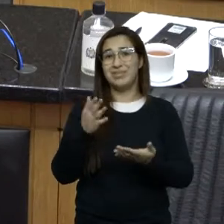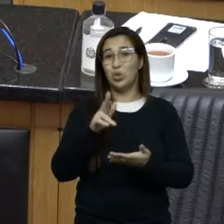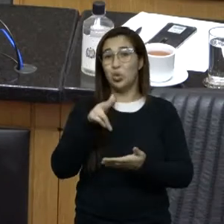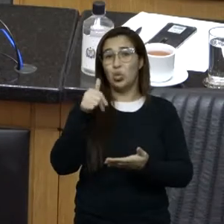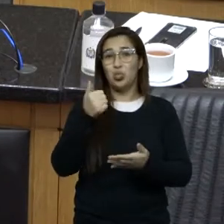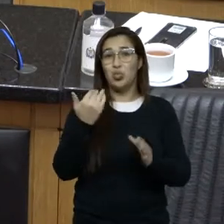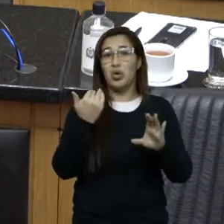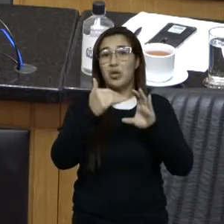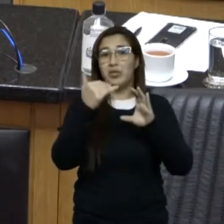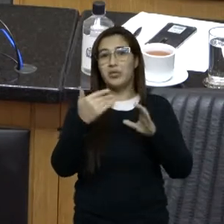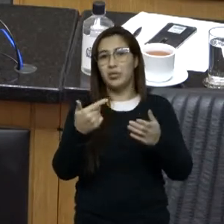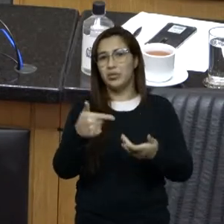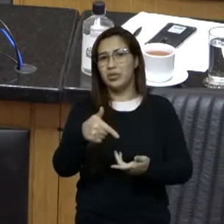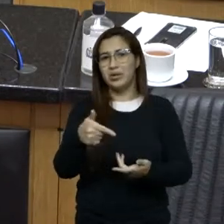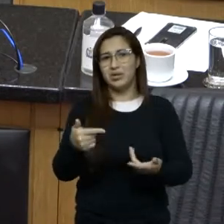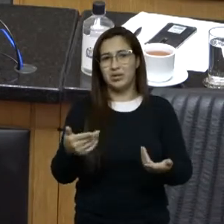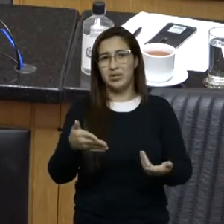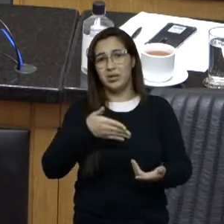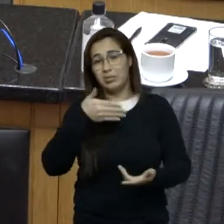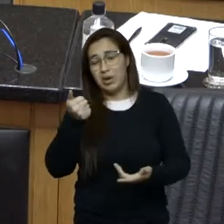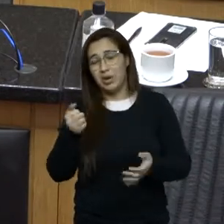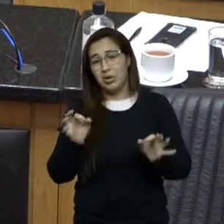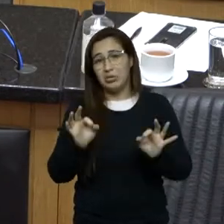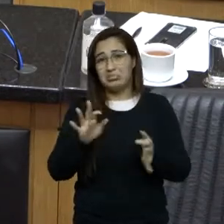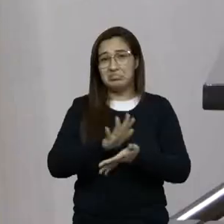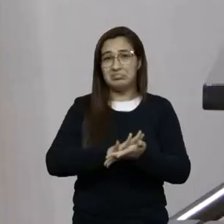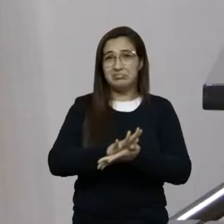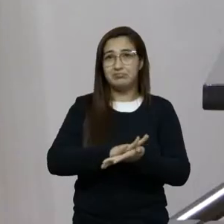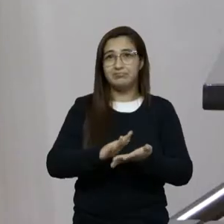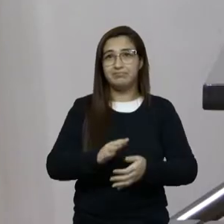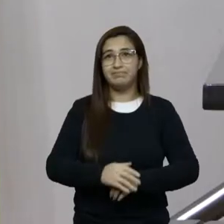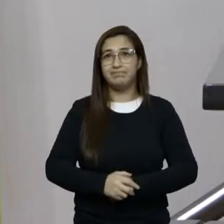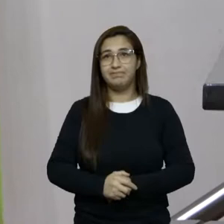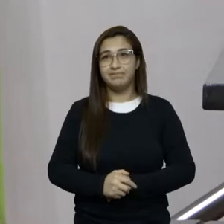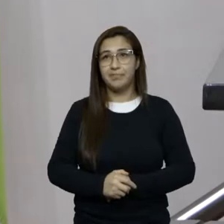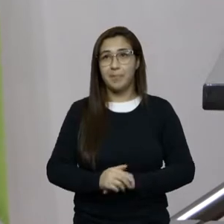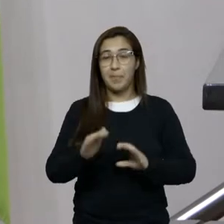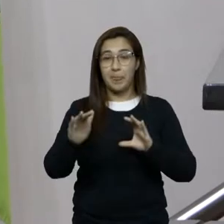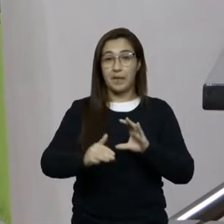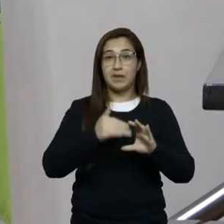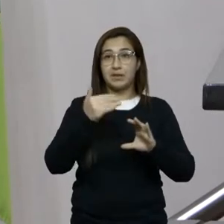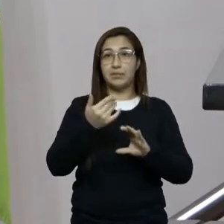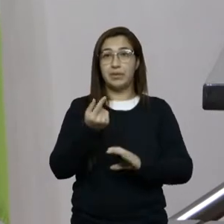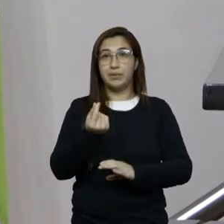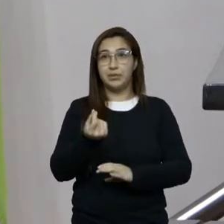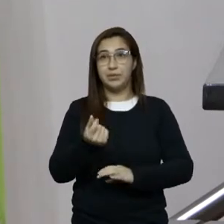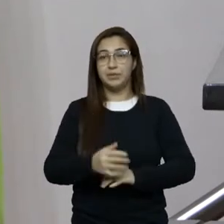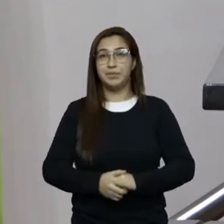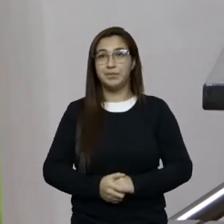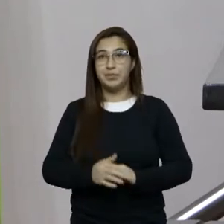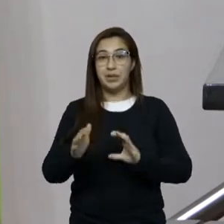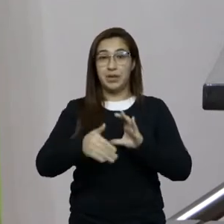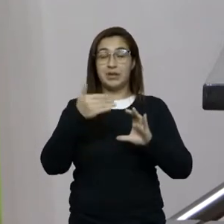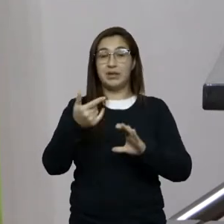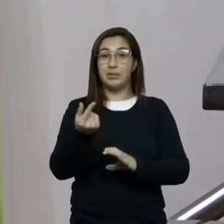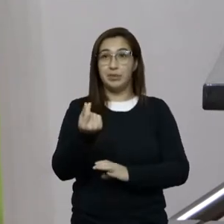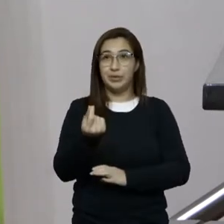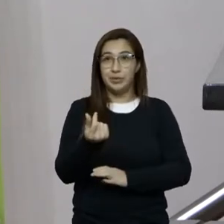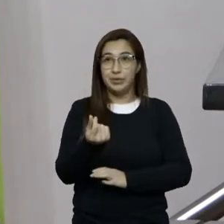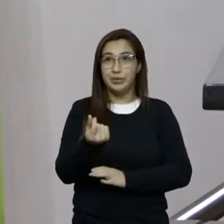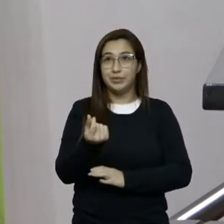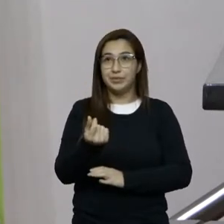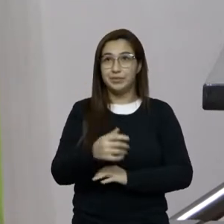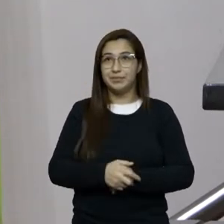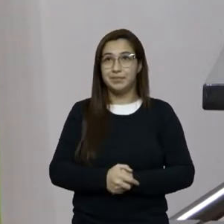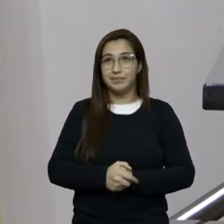foi enviado para o governo do estado de Santa Catarina melhor do que nada não adianta receber o dinheiro dele tá do adianta receber